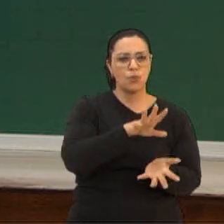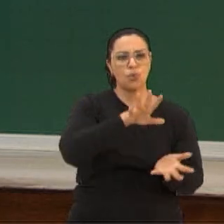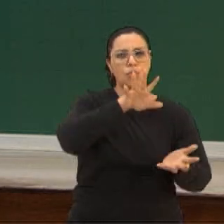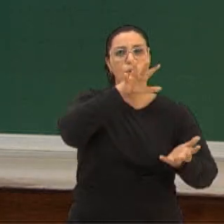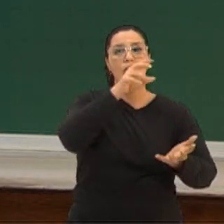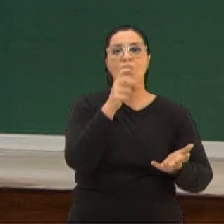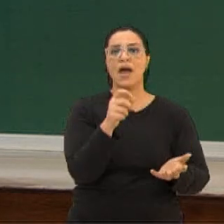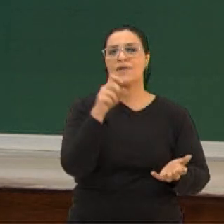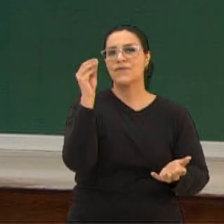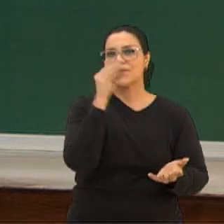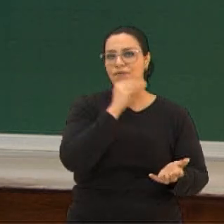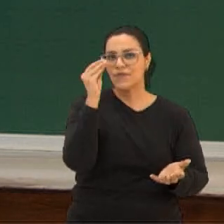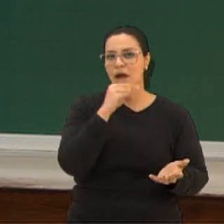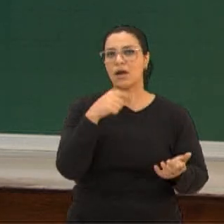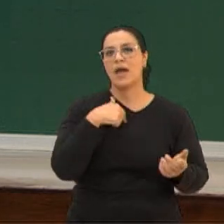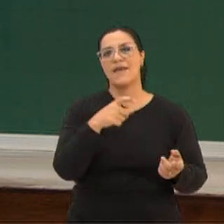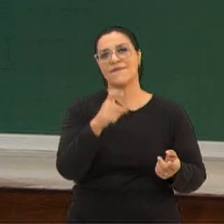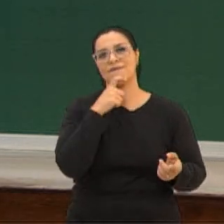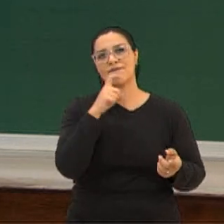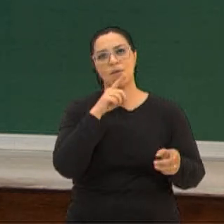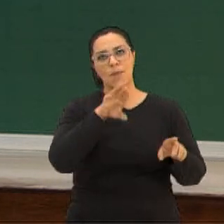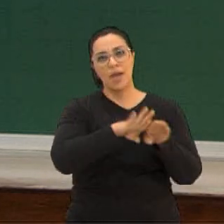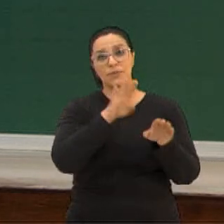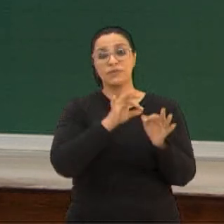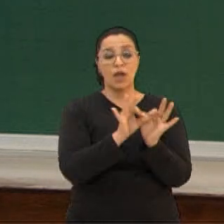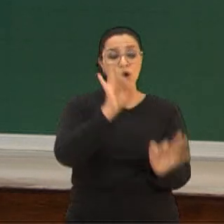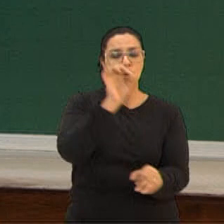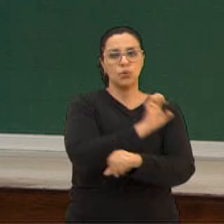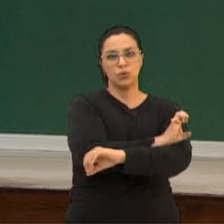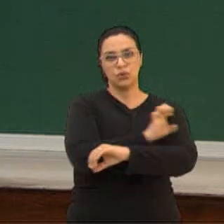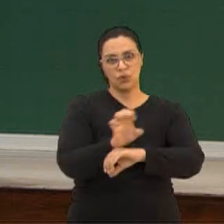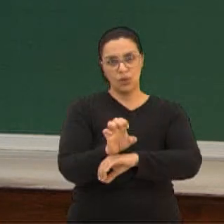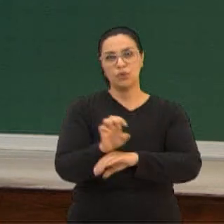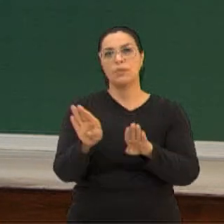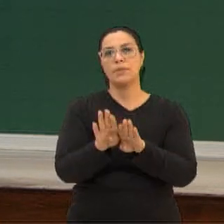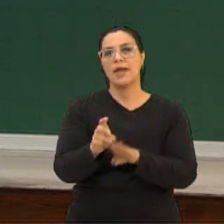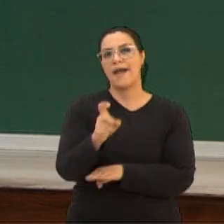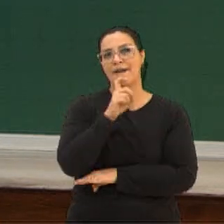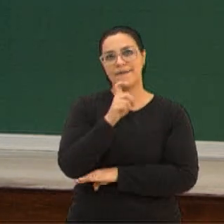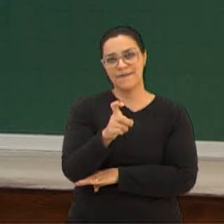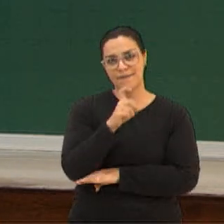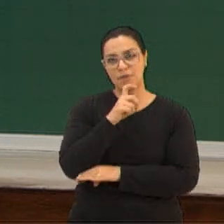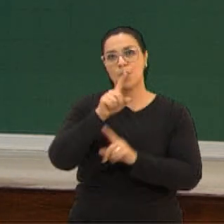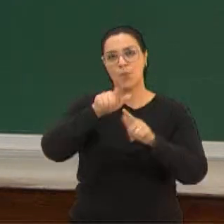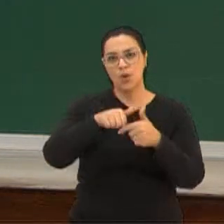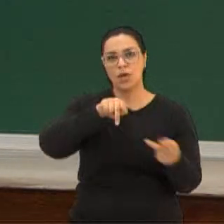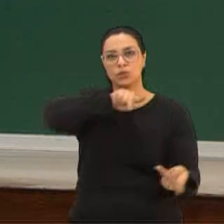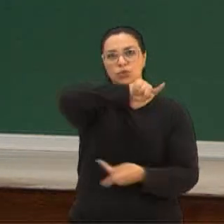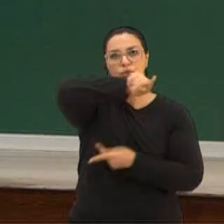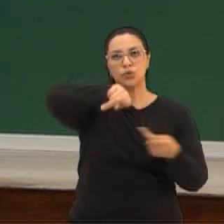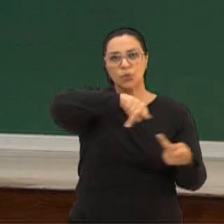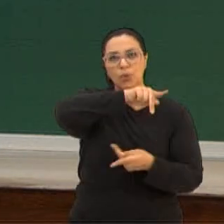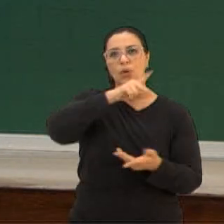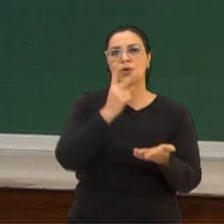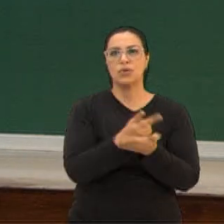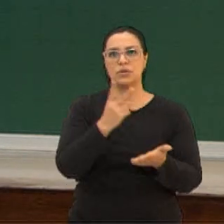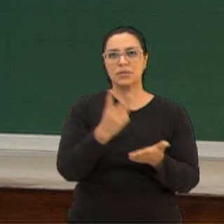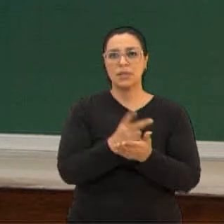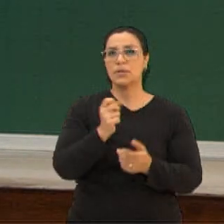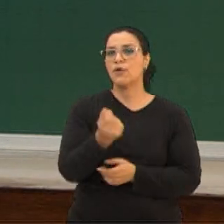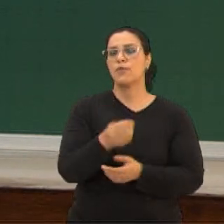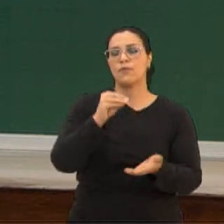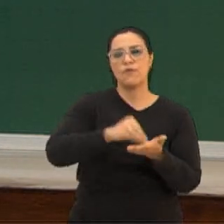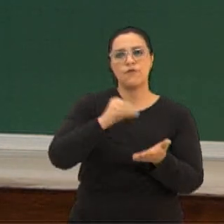força à medida com que elas vão se afastando da linha do Equador, porque elas vão se resfriando em função da menor